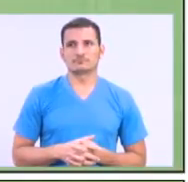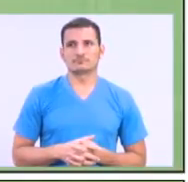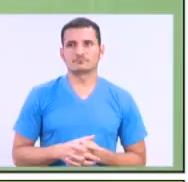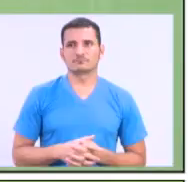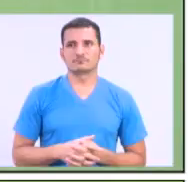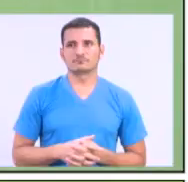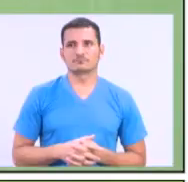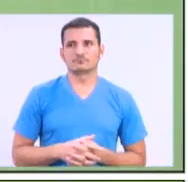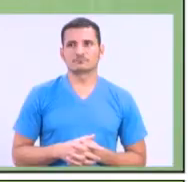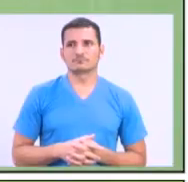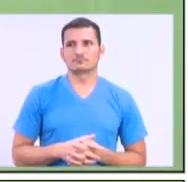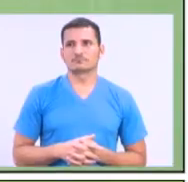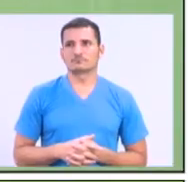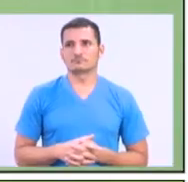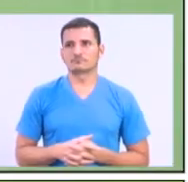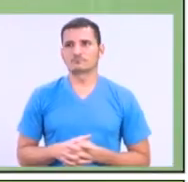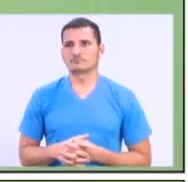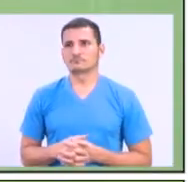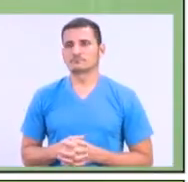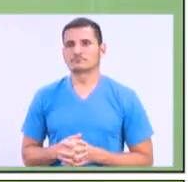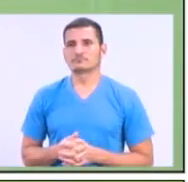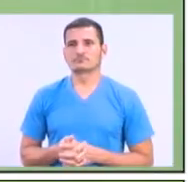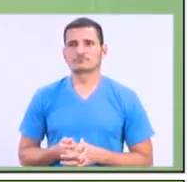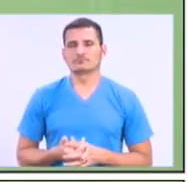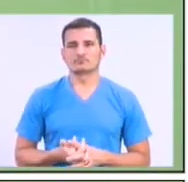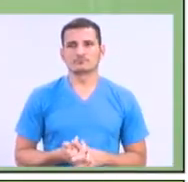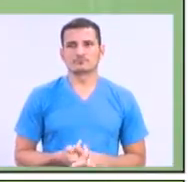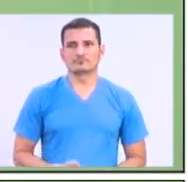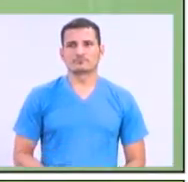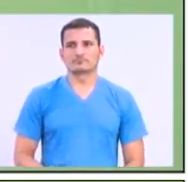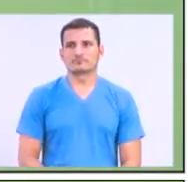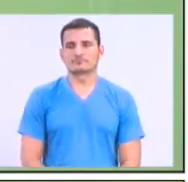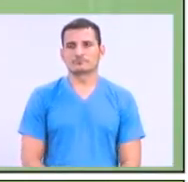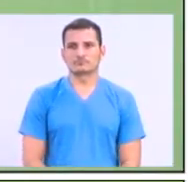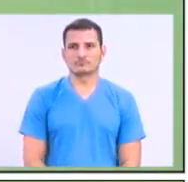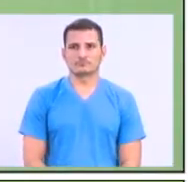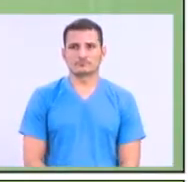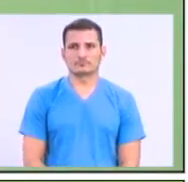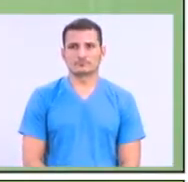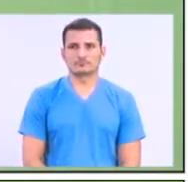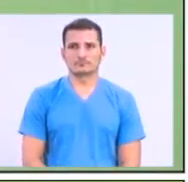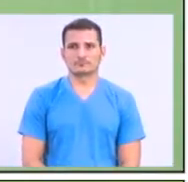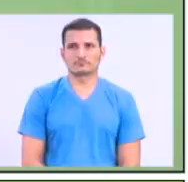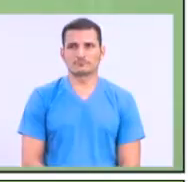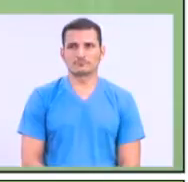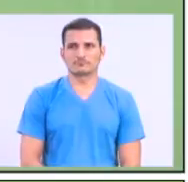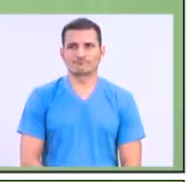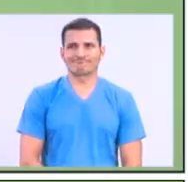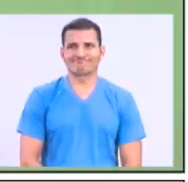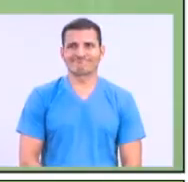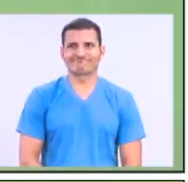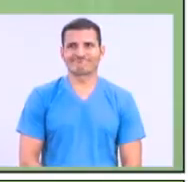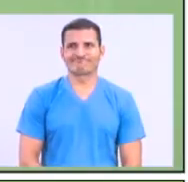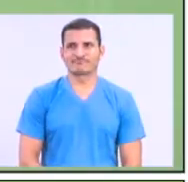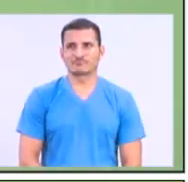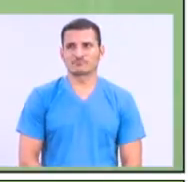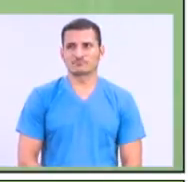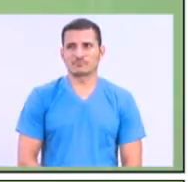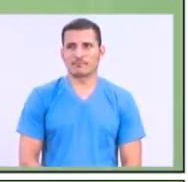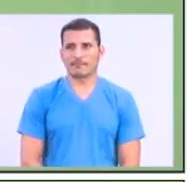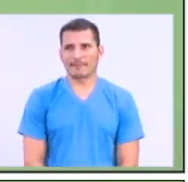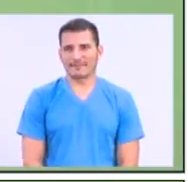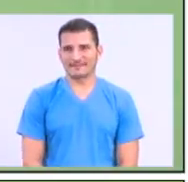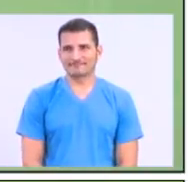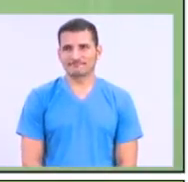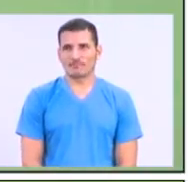já vai identificar automaticamente que essa variável trata-se de um número inteiro. A mesma coisa